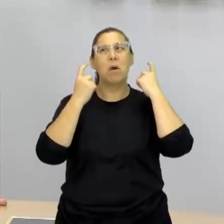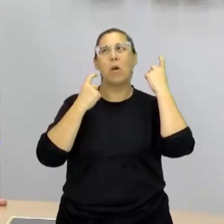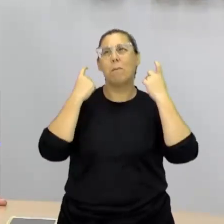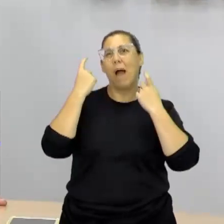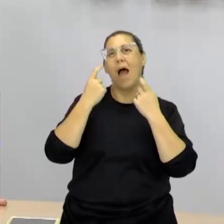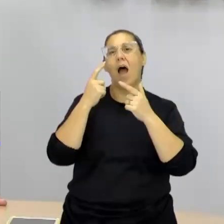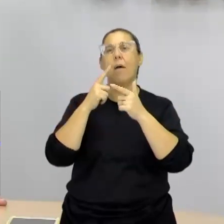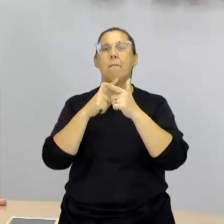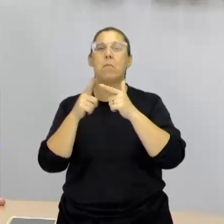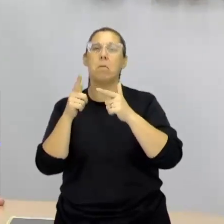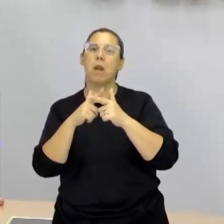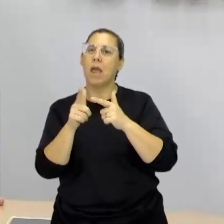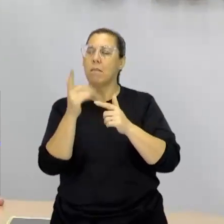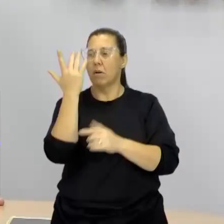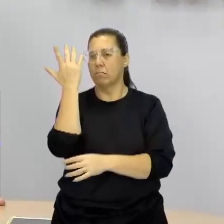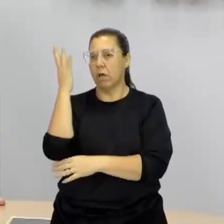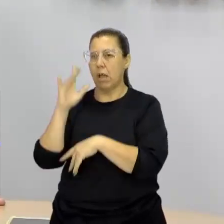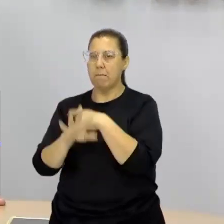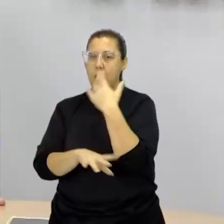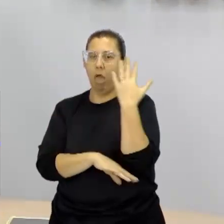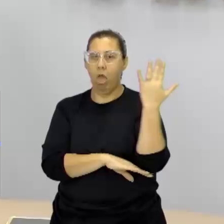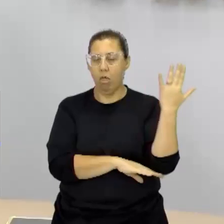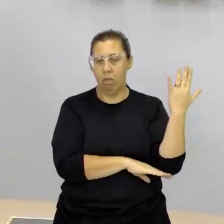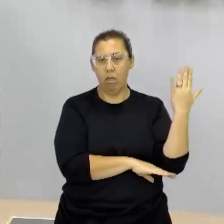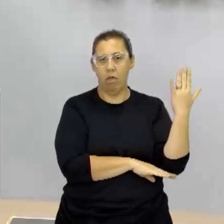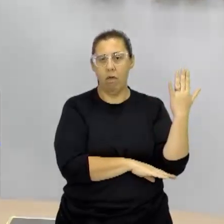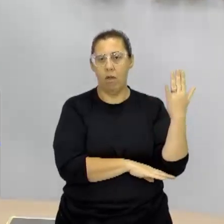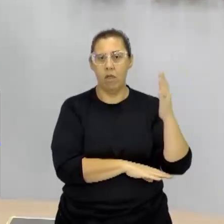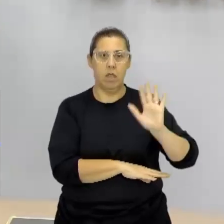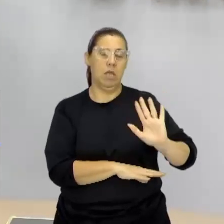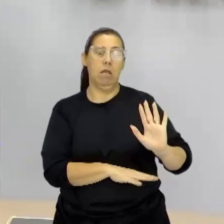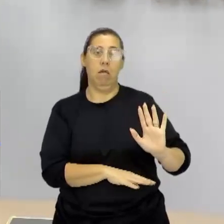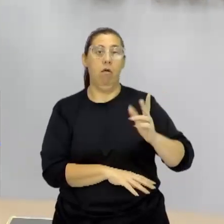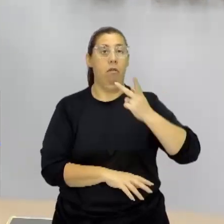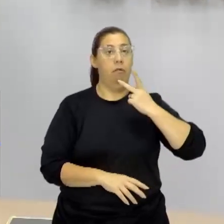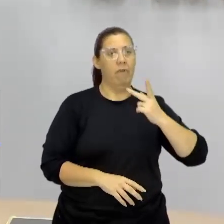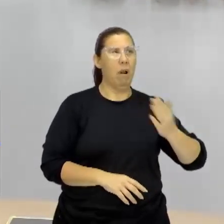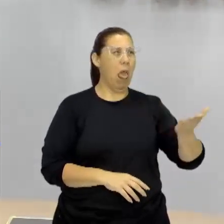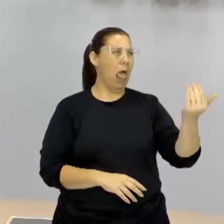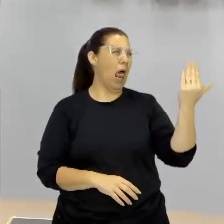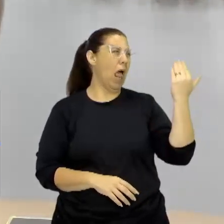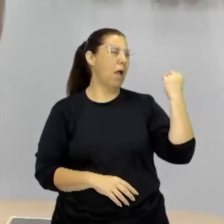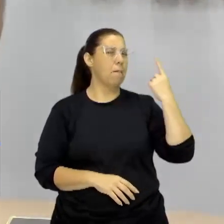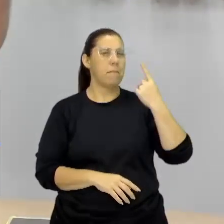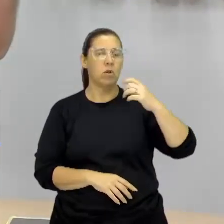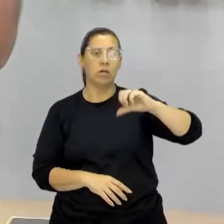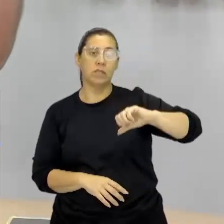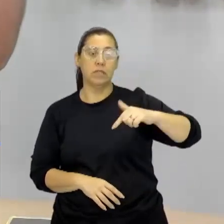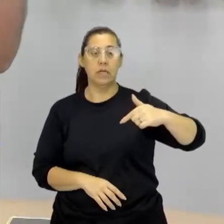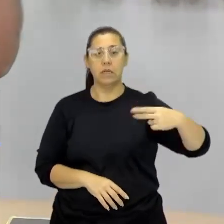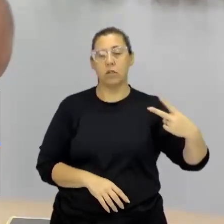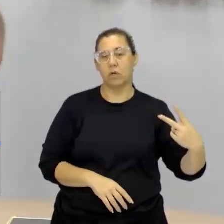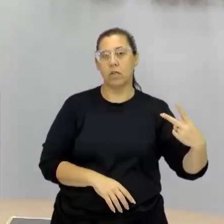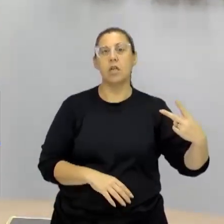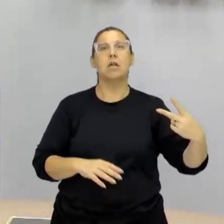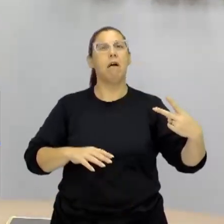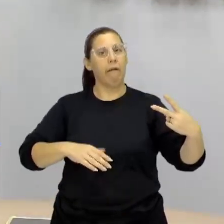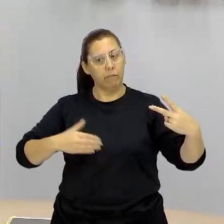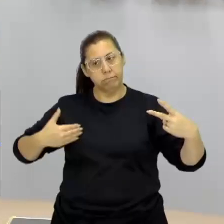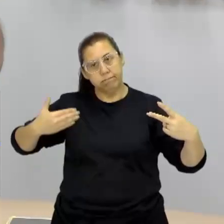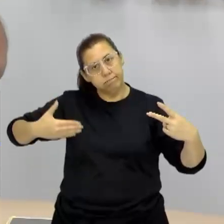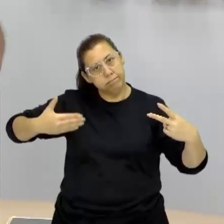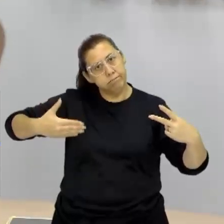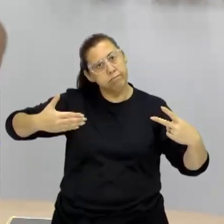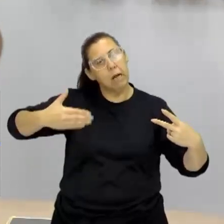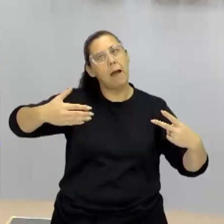esse problema aí do meio ambiente, né, mas começaram a se preocupar. Nós estamos falando de 1972, né, e mesmo assim passou-se um tempo